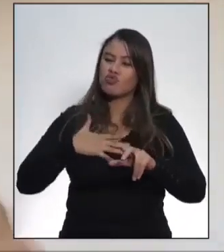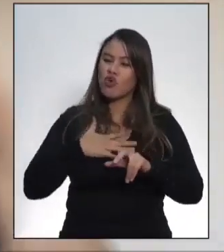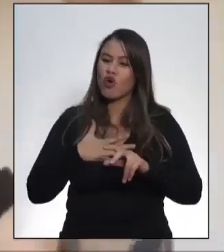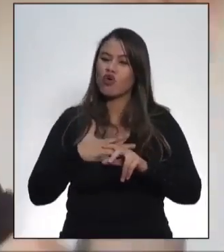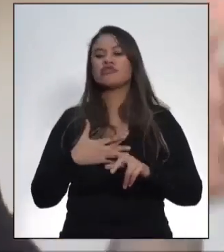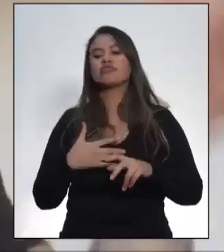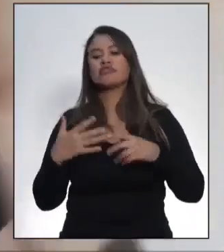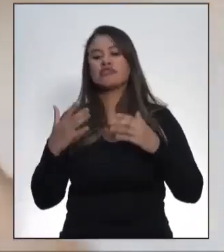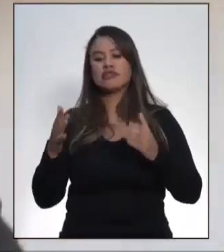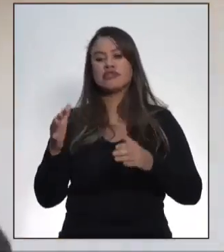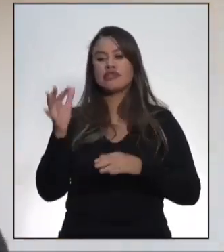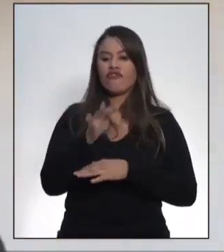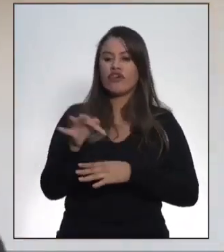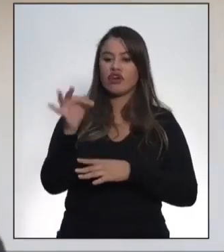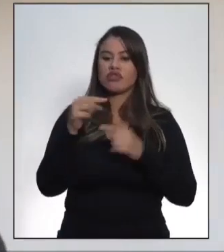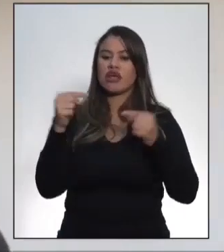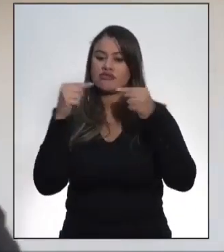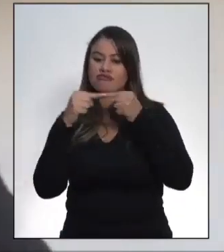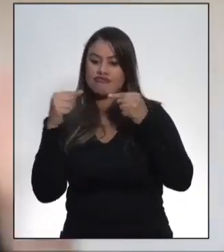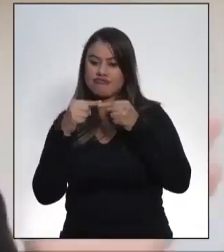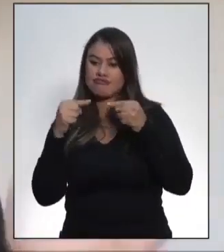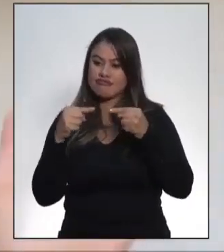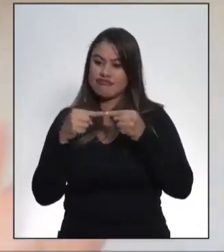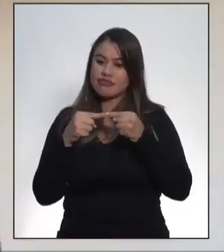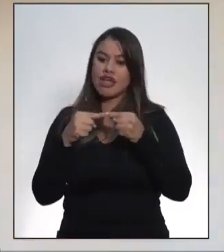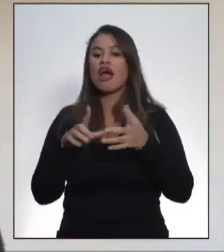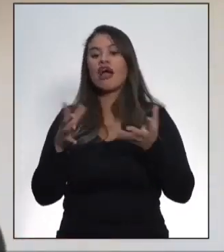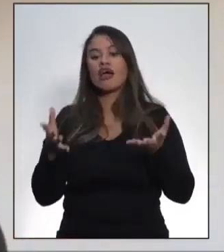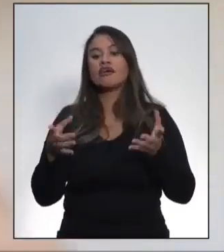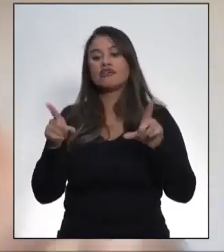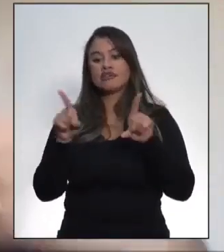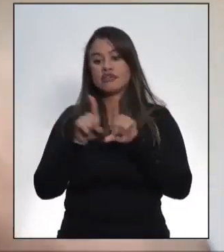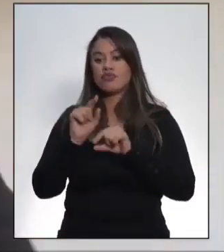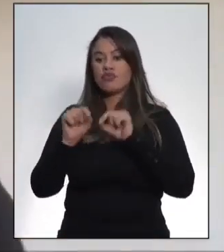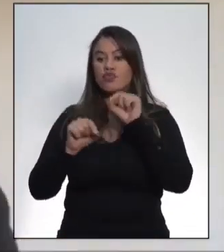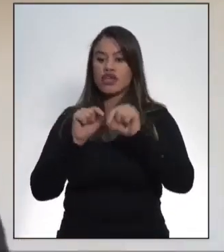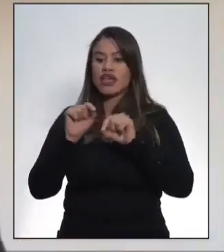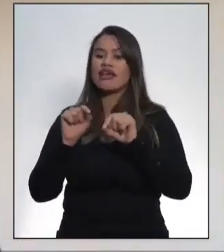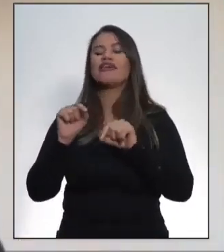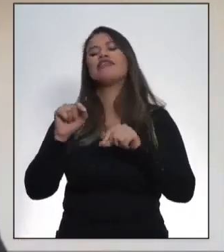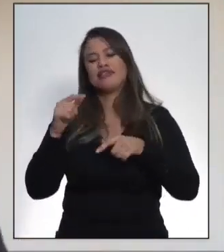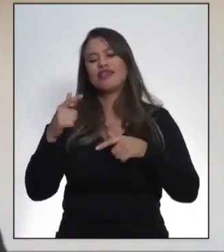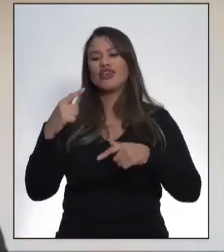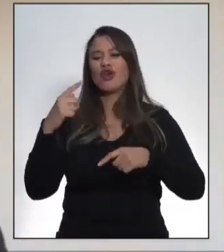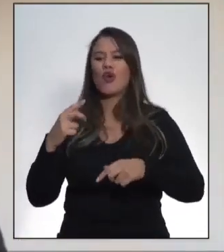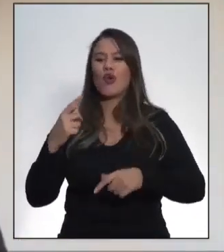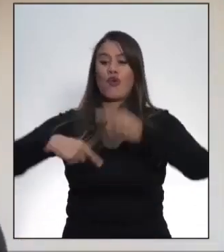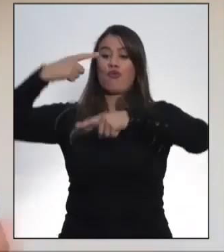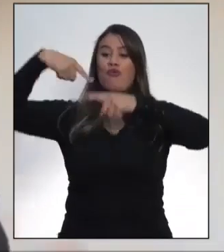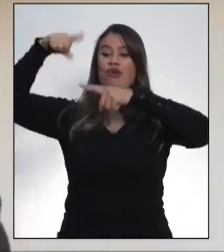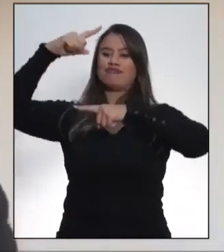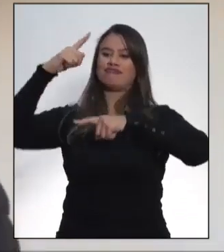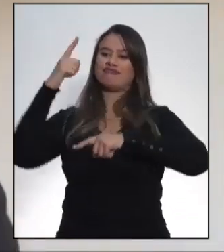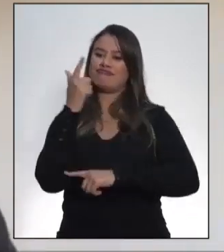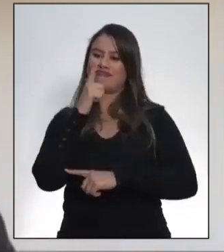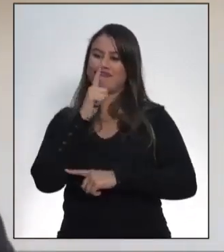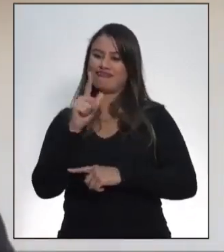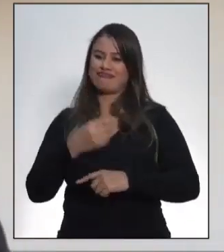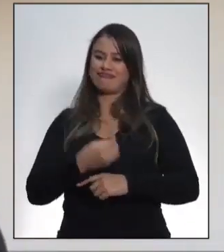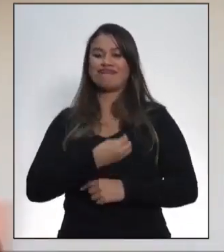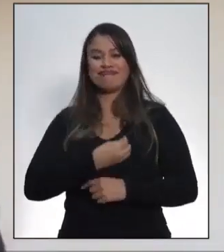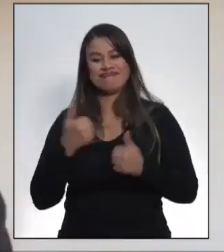quais são as faculdades associadas a eles, e automaticamente você vai ter a chance maior de ser mais bem-sucedido. A Emily